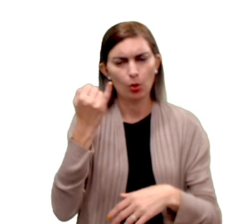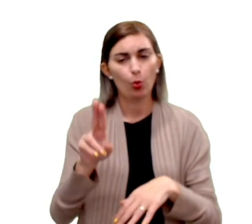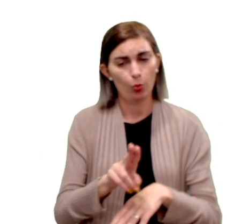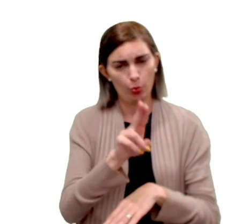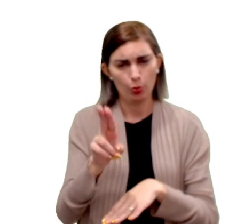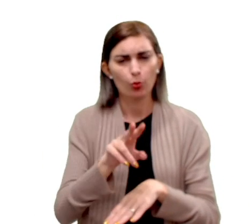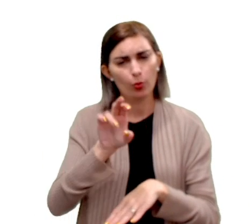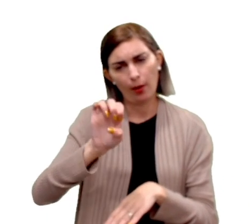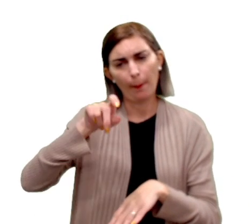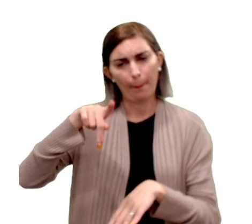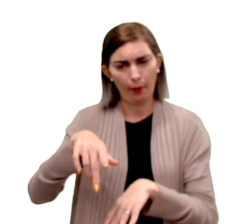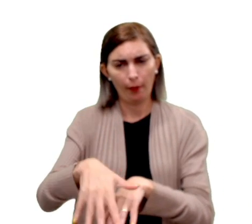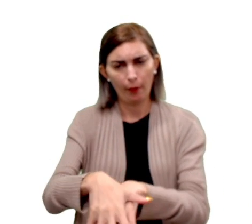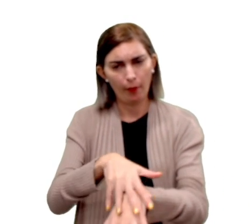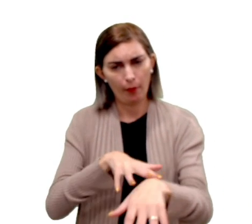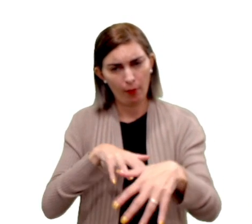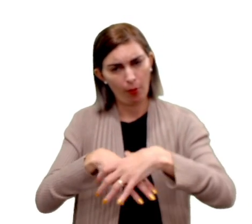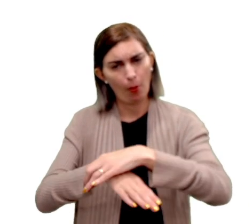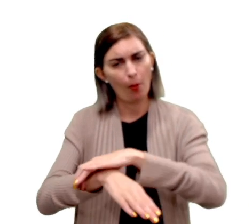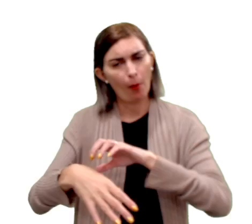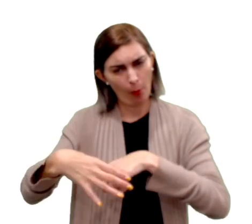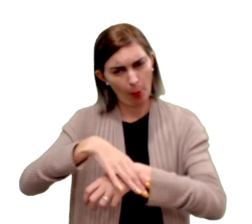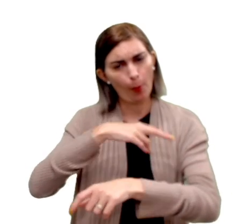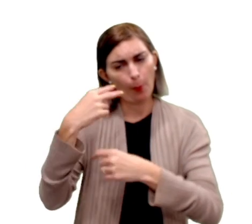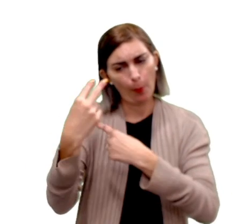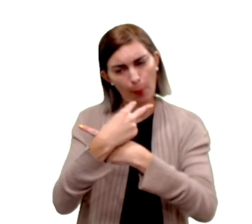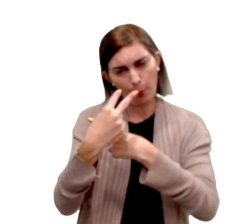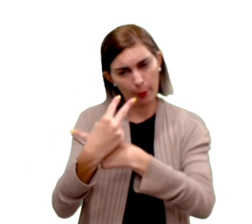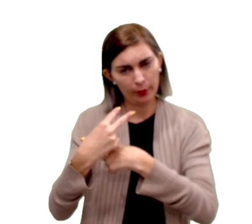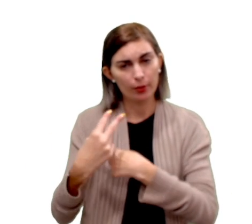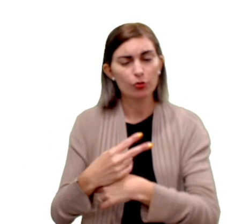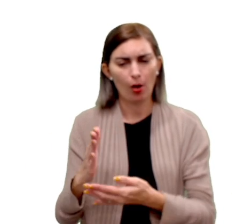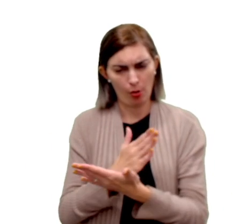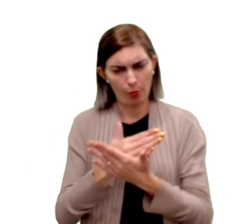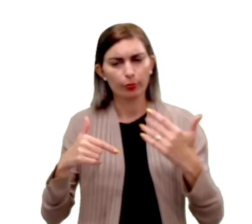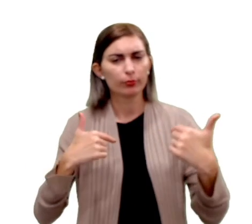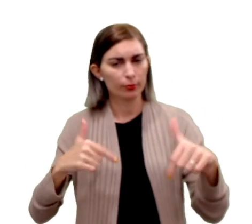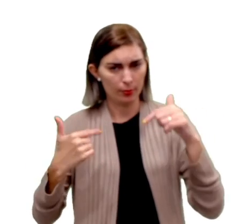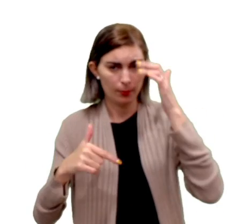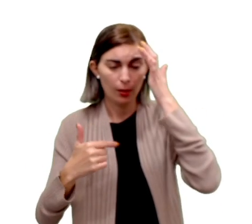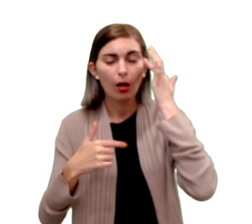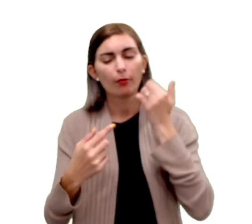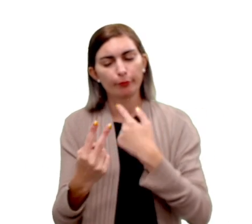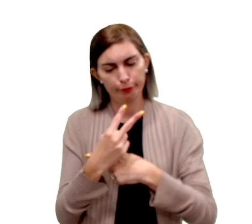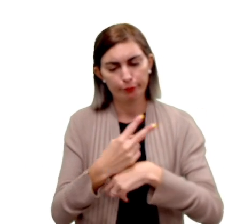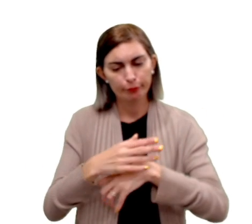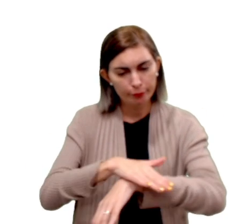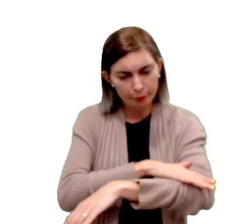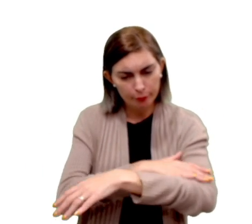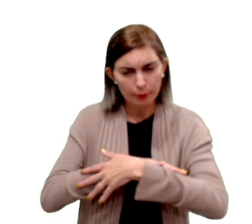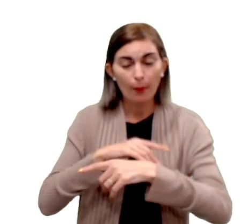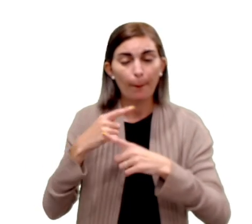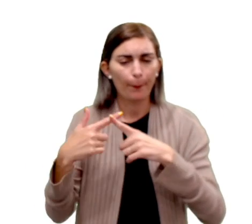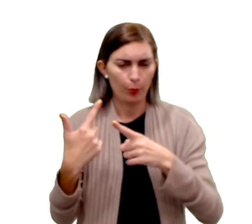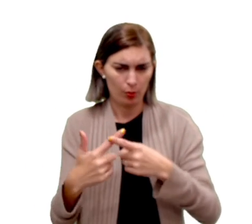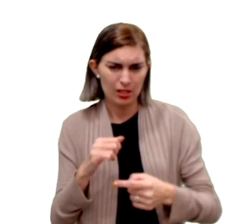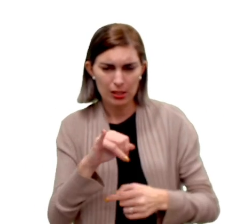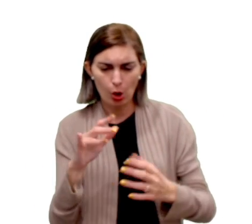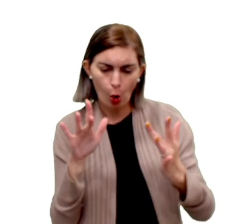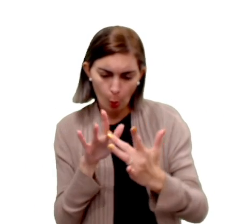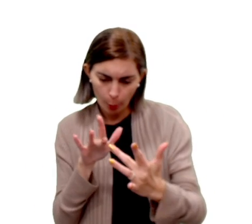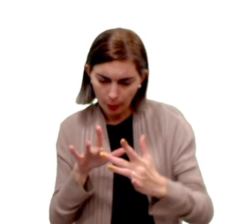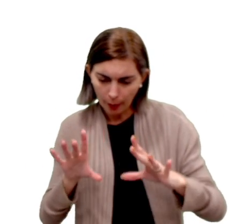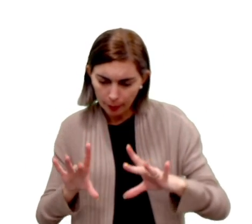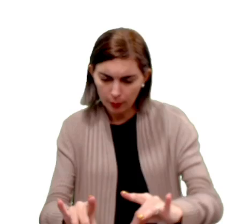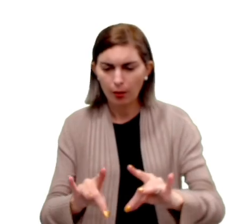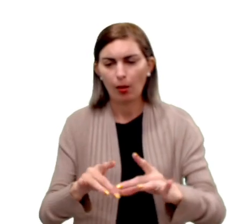do EPI, de proteger, né, a pele em algumas atividades, tá? Justamente por isso, porque se a gente tiver algum contato